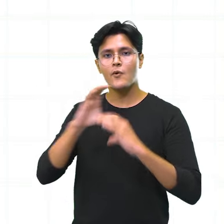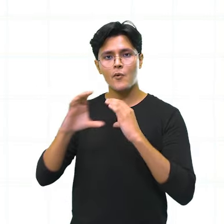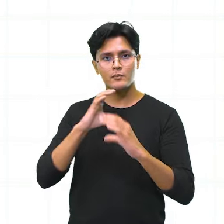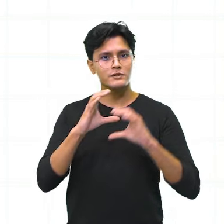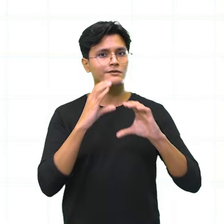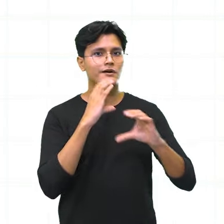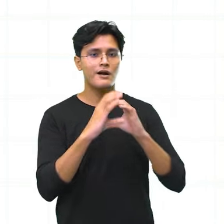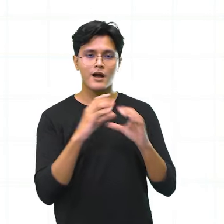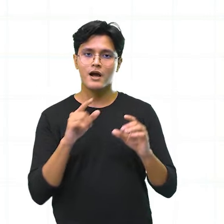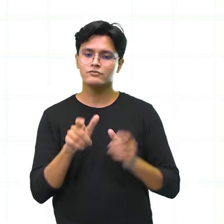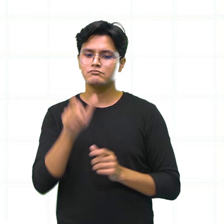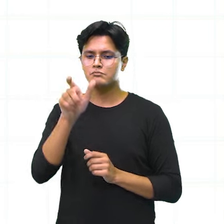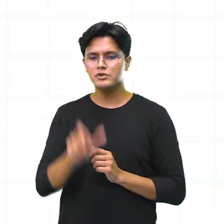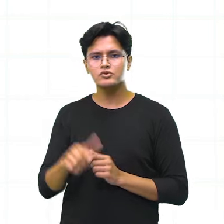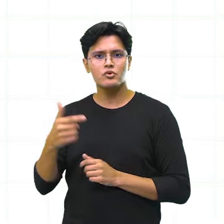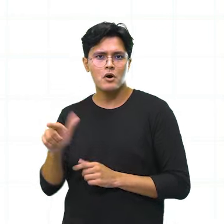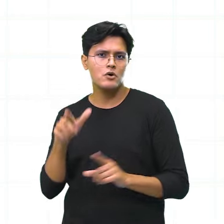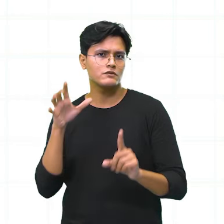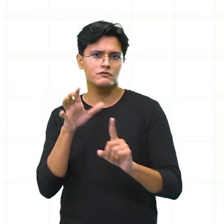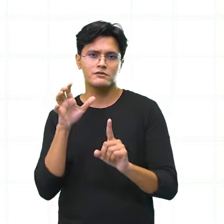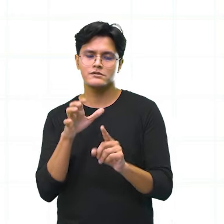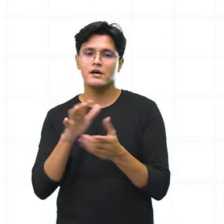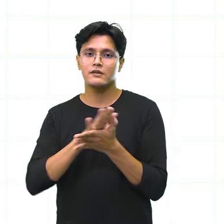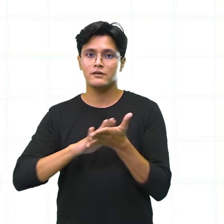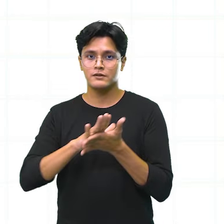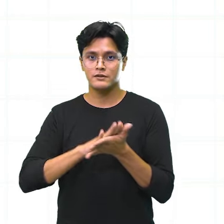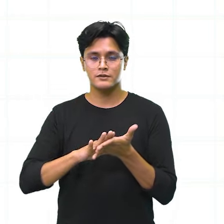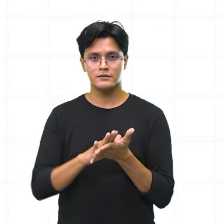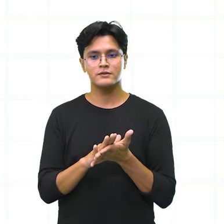interferência de ninguém. Apenas, né,